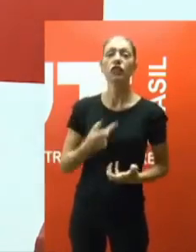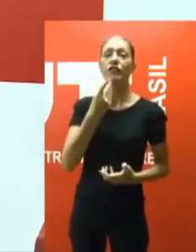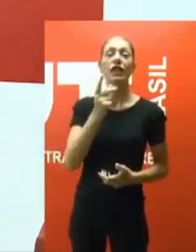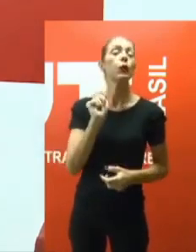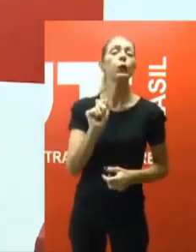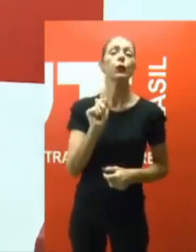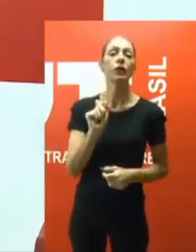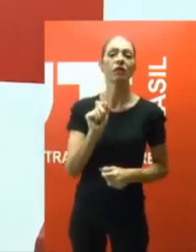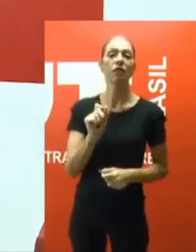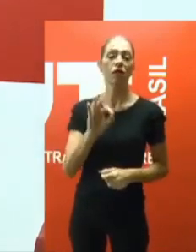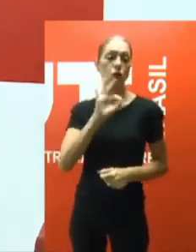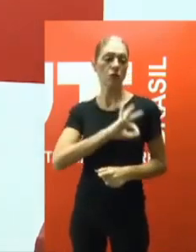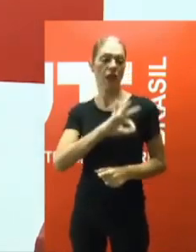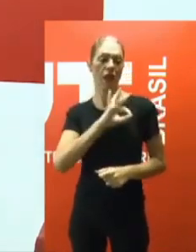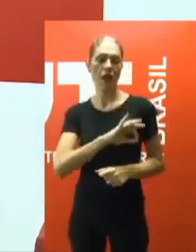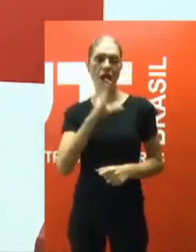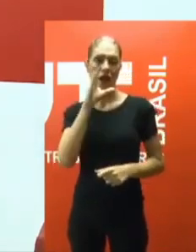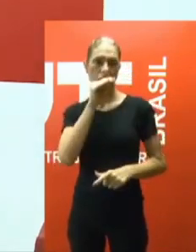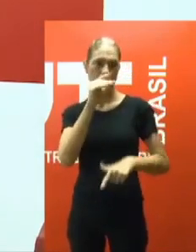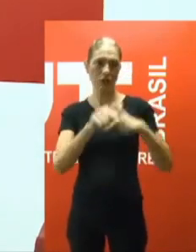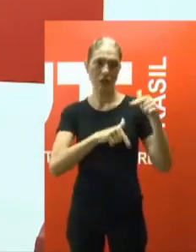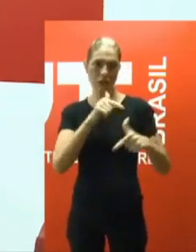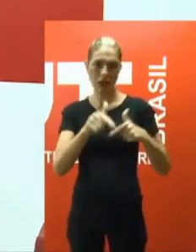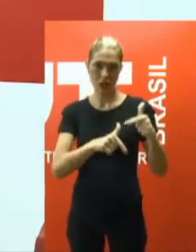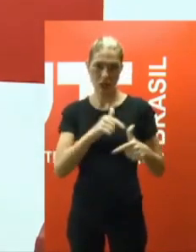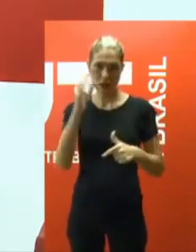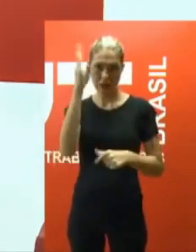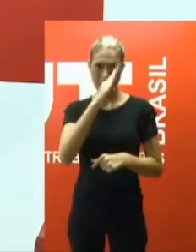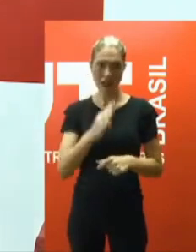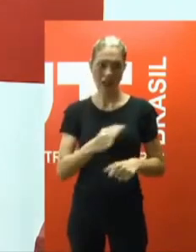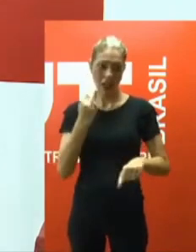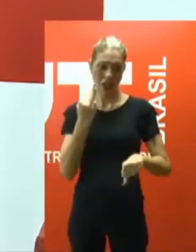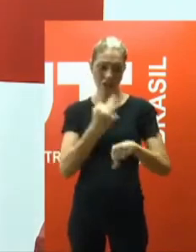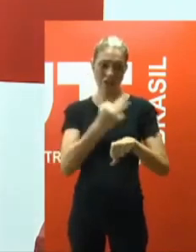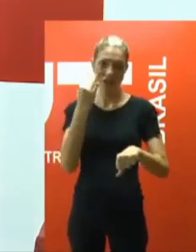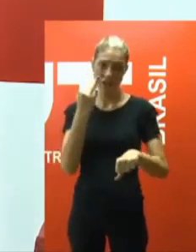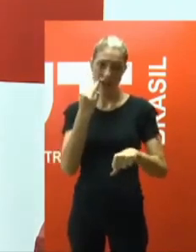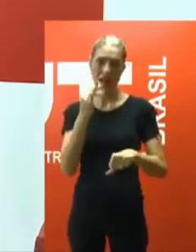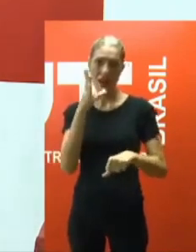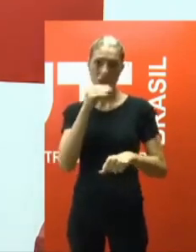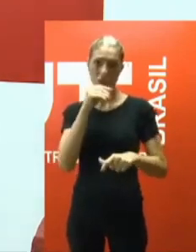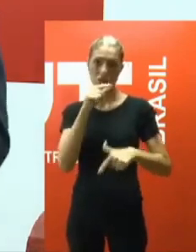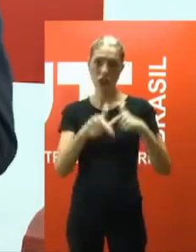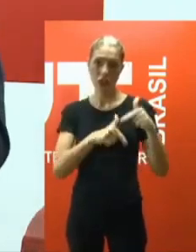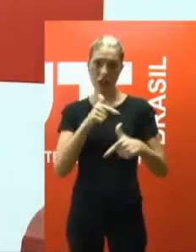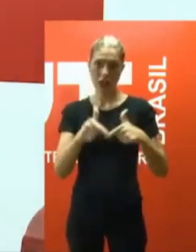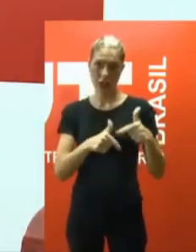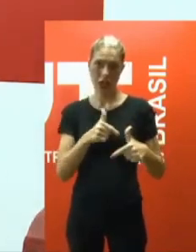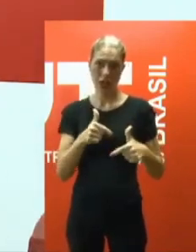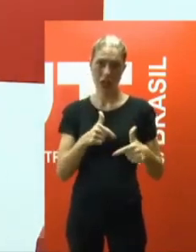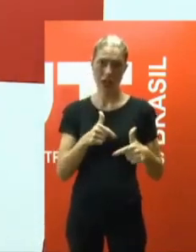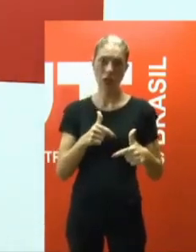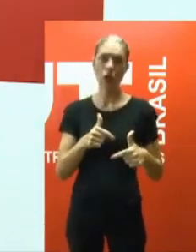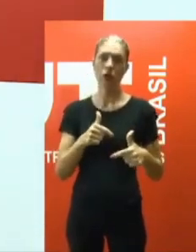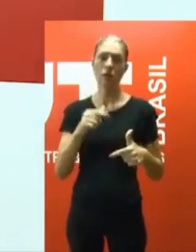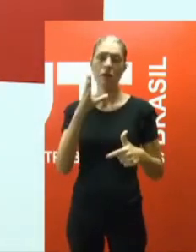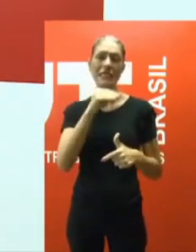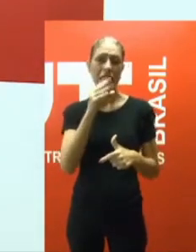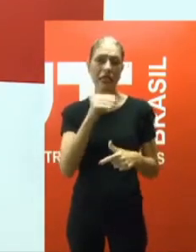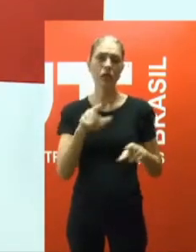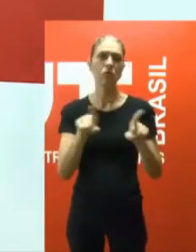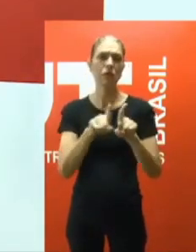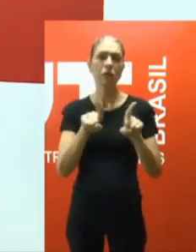que o salário do trabalhador brasileiro, as férias do trabalhador brasileiro, o 13º do trabalhador